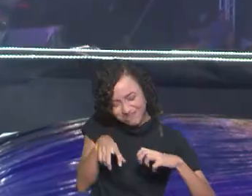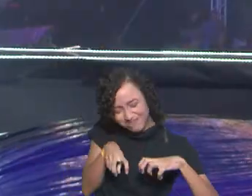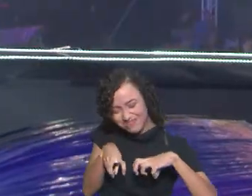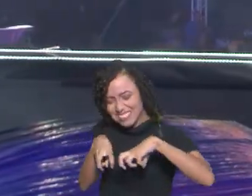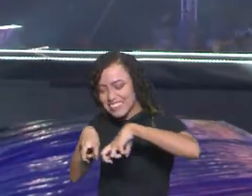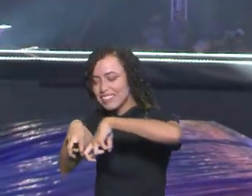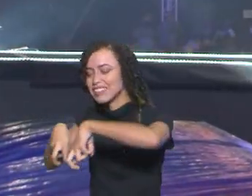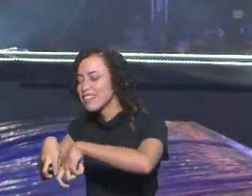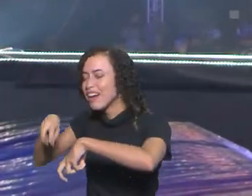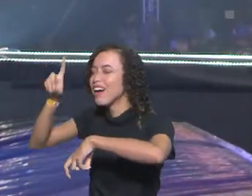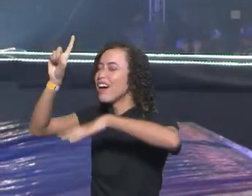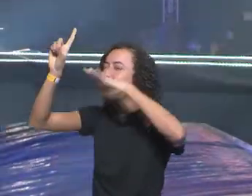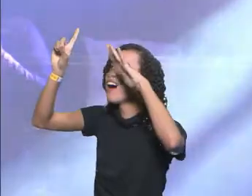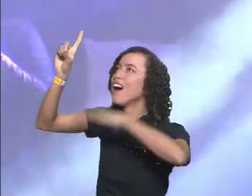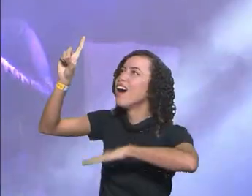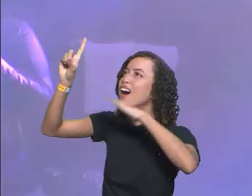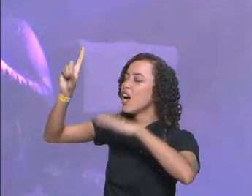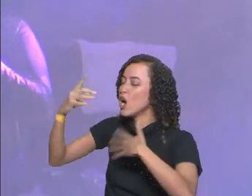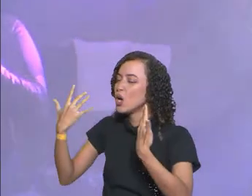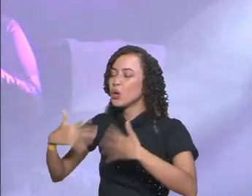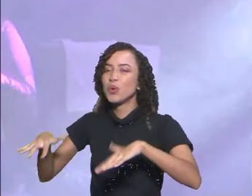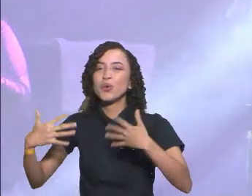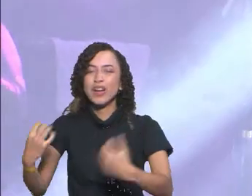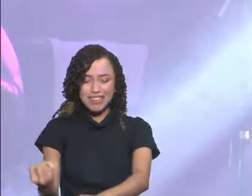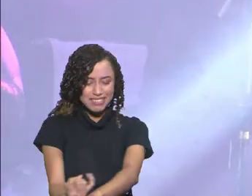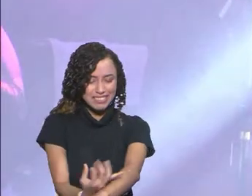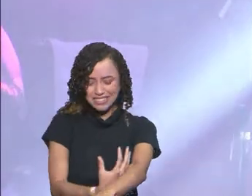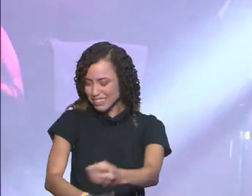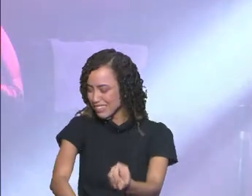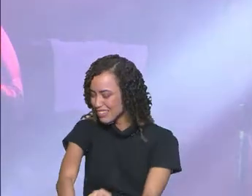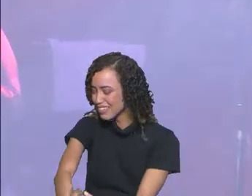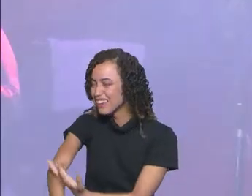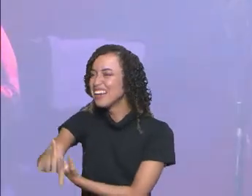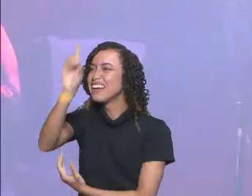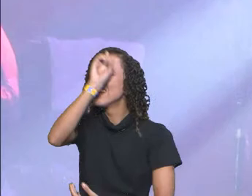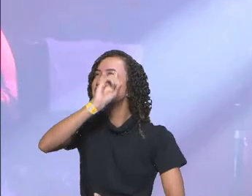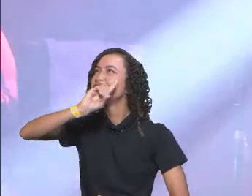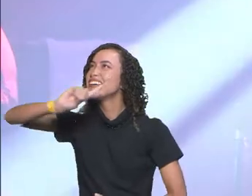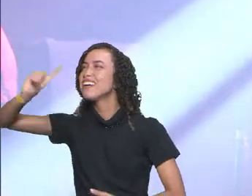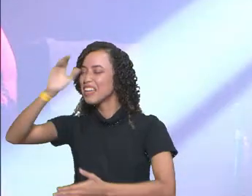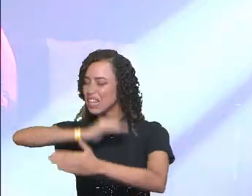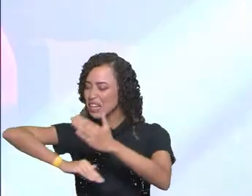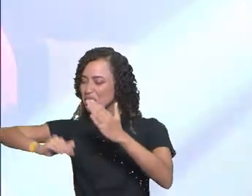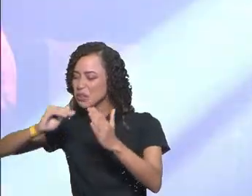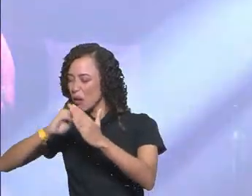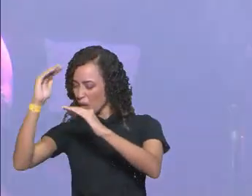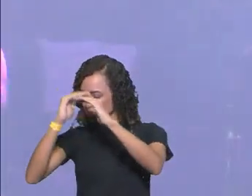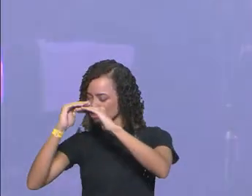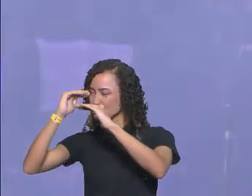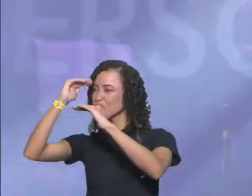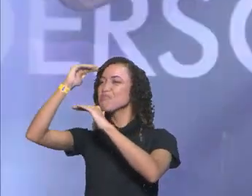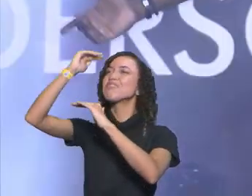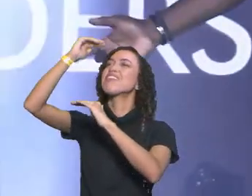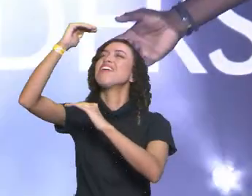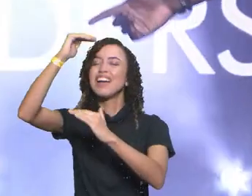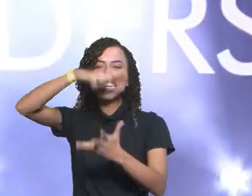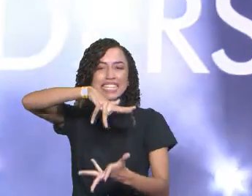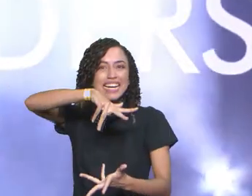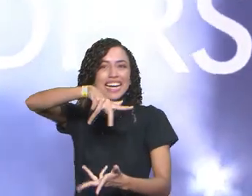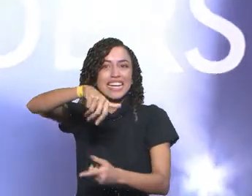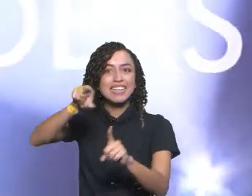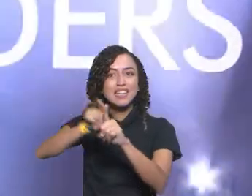terão que confessar Deus em Caruaru que só há o Deus em toda a terra paixão